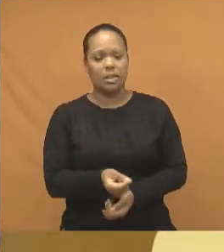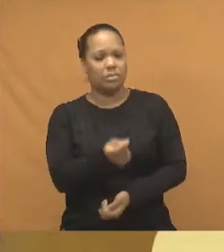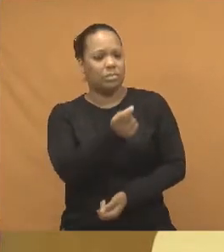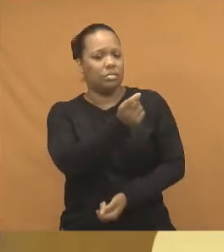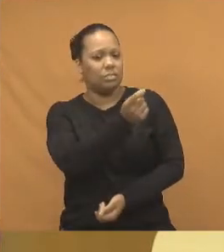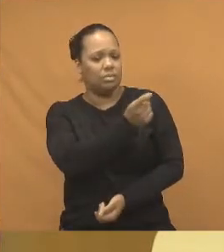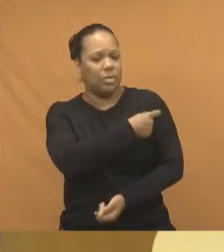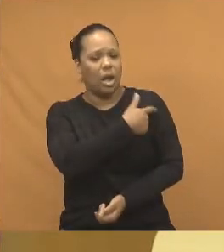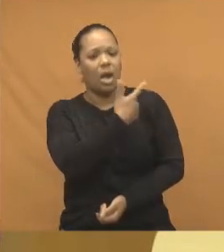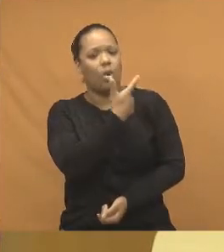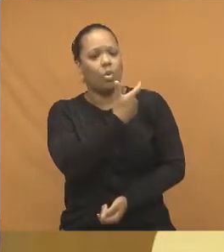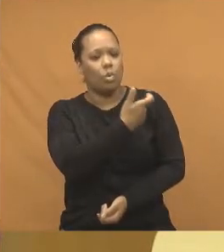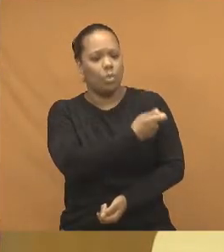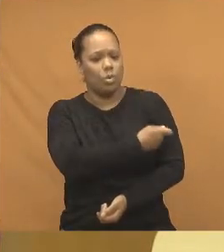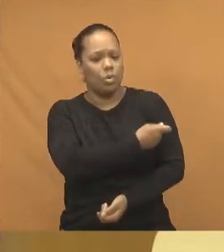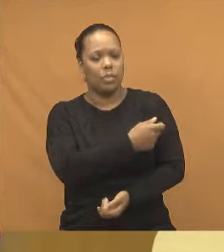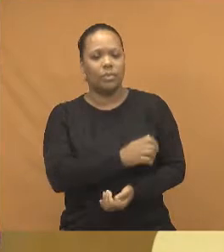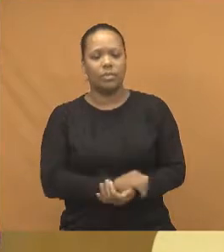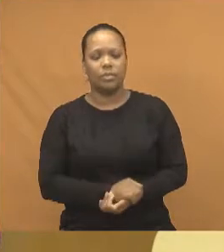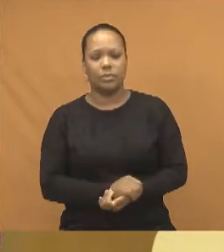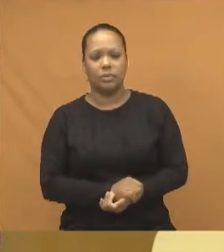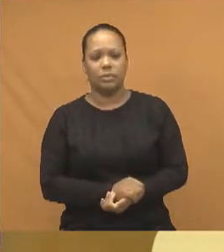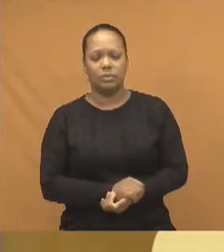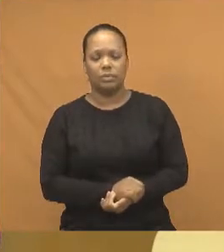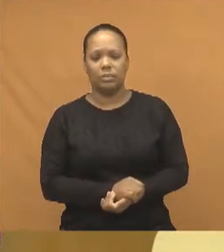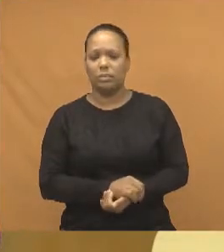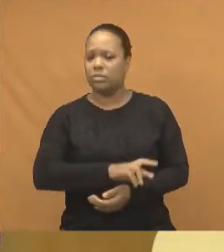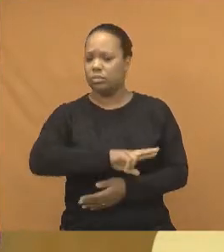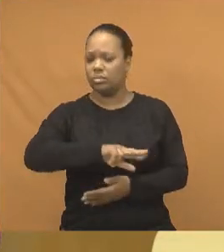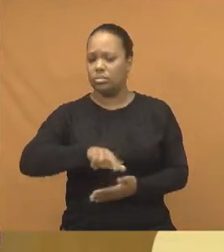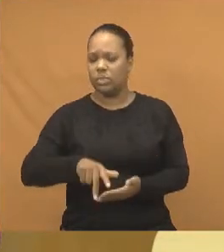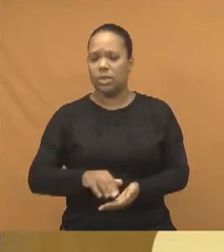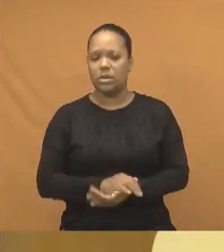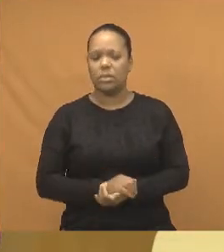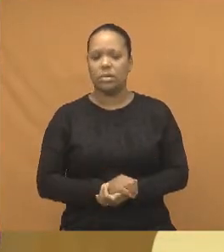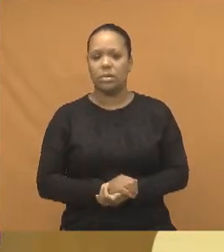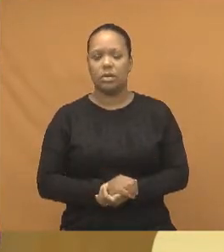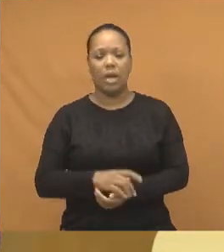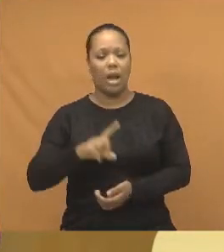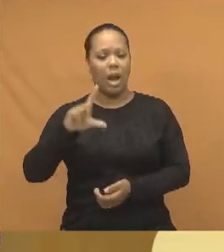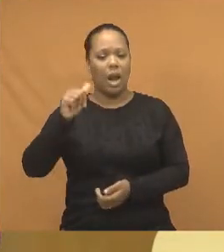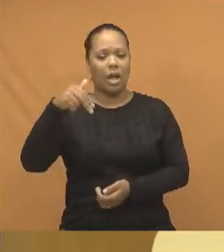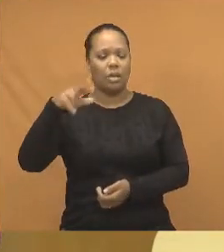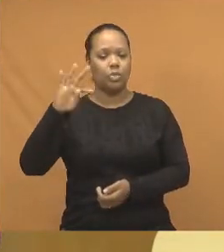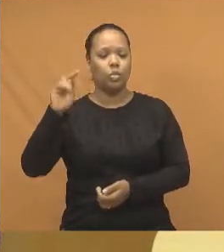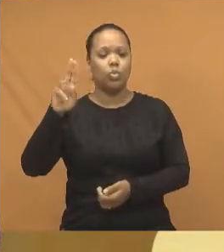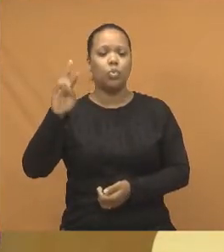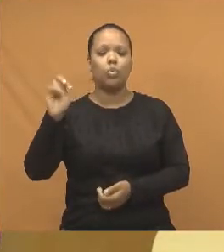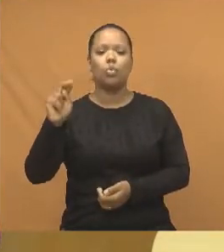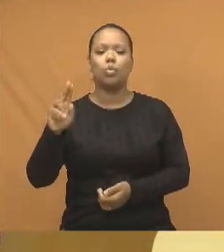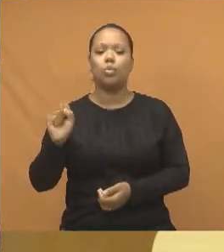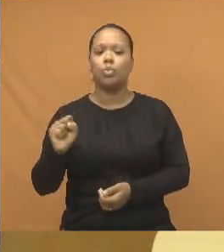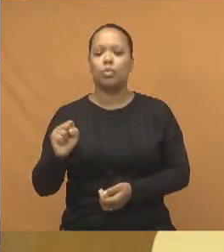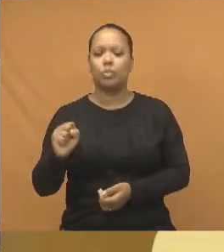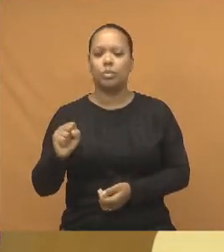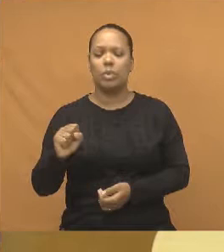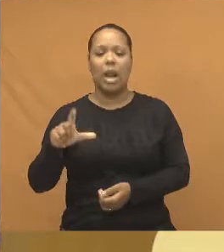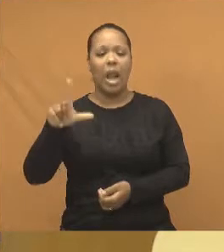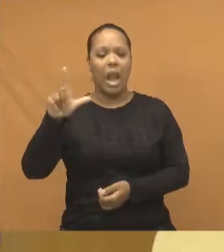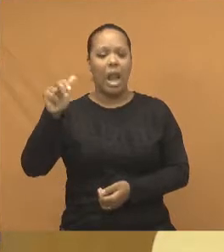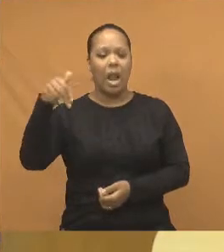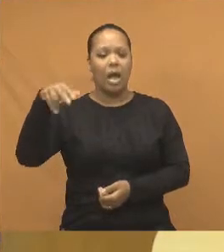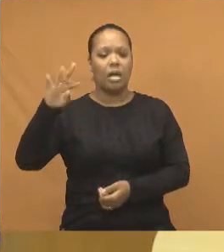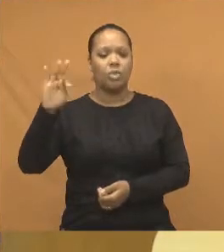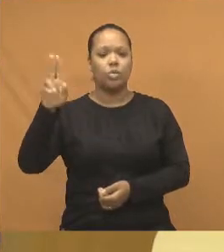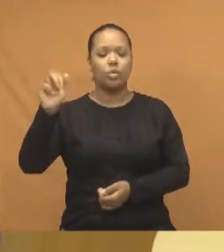têm vários tipos. A gente tem, citar um deles, que é a Lantus, que é uma insulina que ela tem uma ação